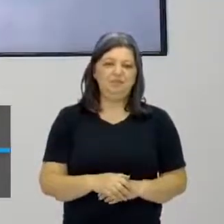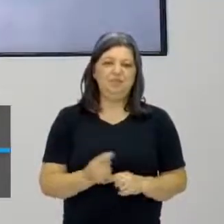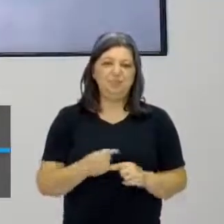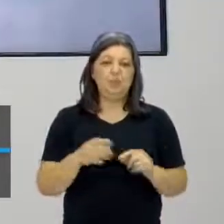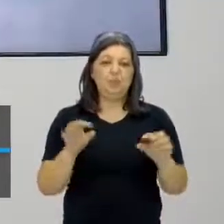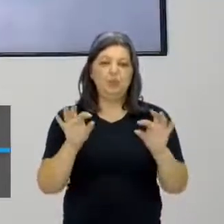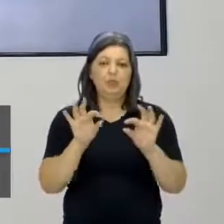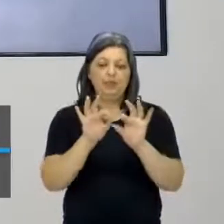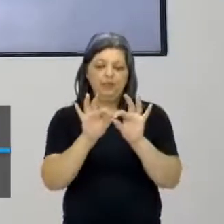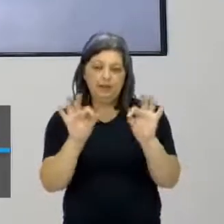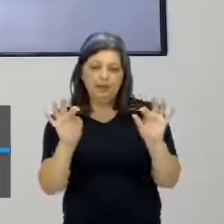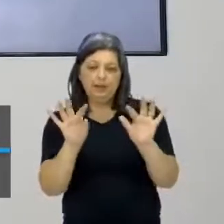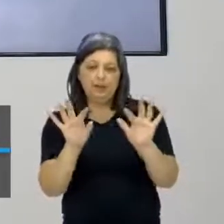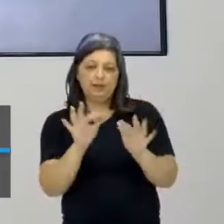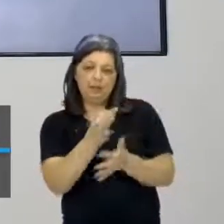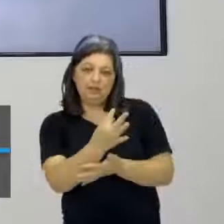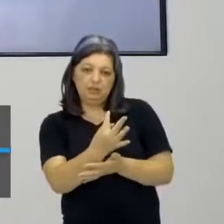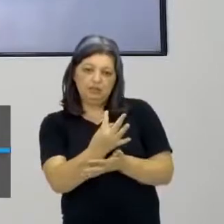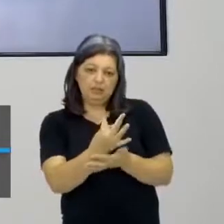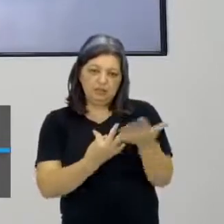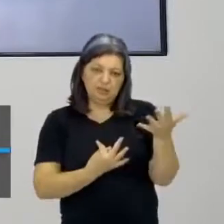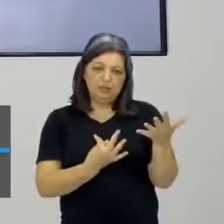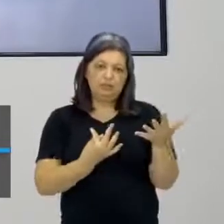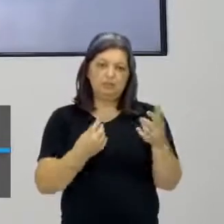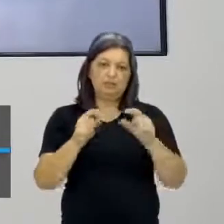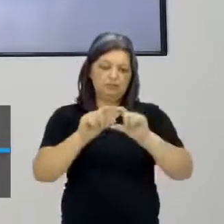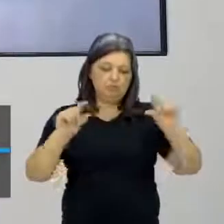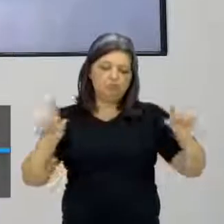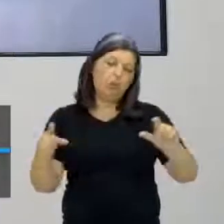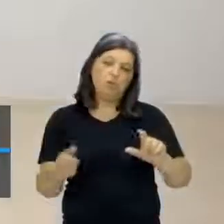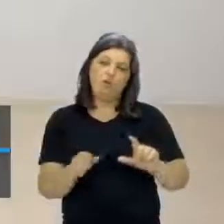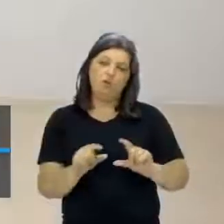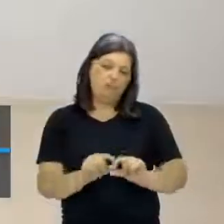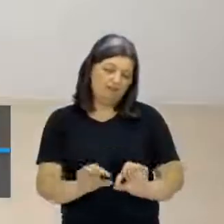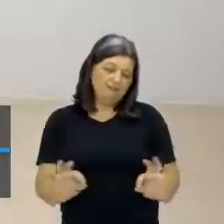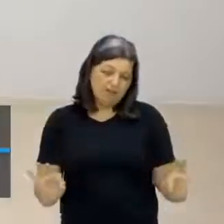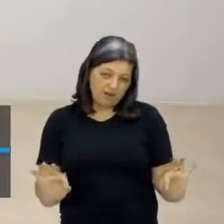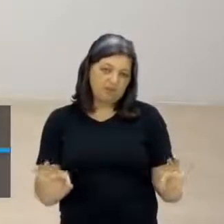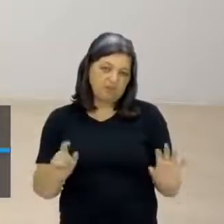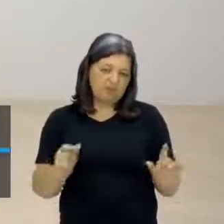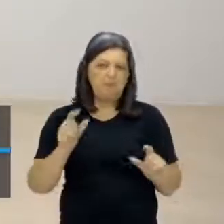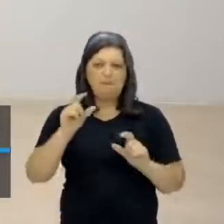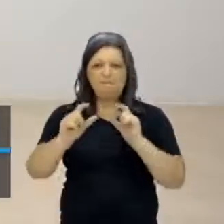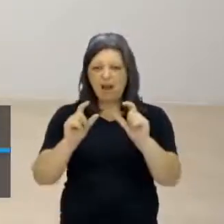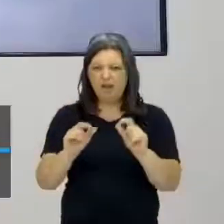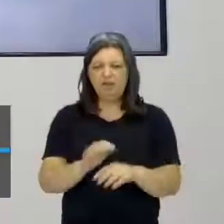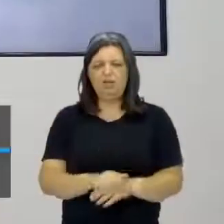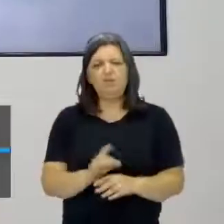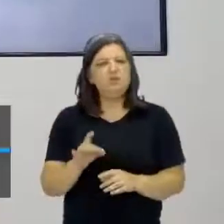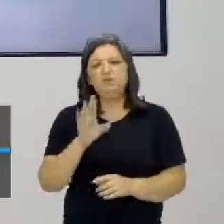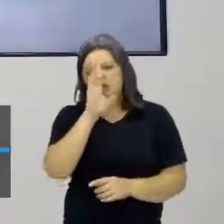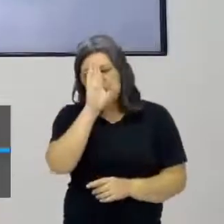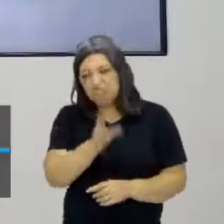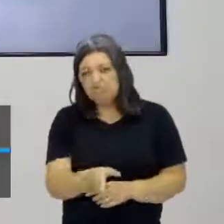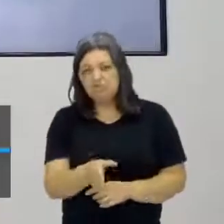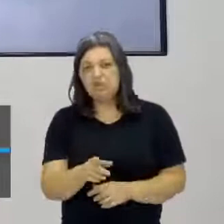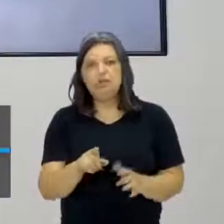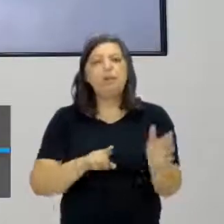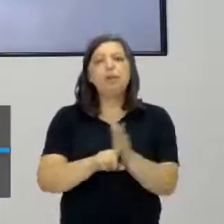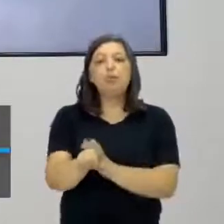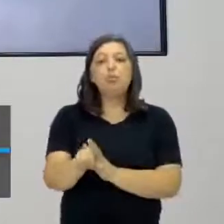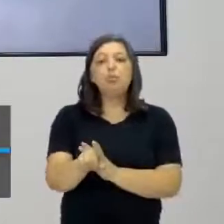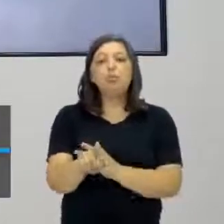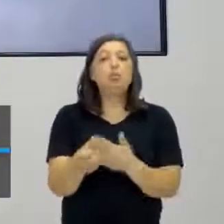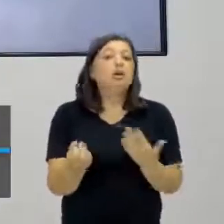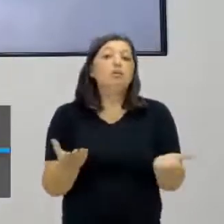texto aqui em cima, outro texto aqui embaixo completando a informação, né? Uma frase, uma palavra, né? Ou então só uma pergunta, um